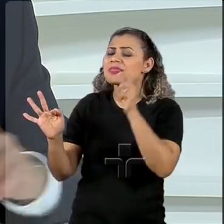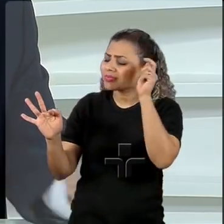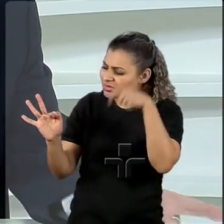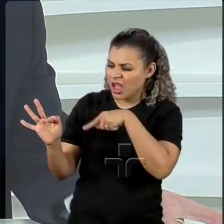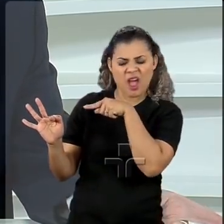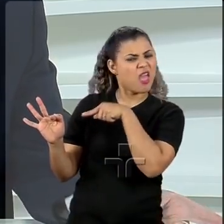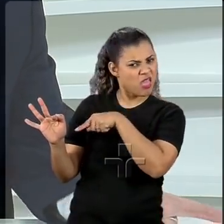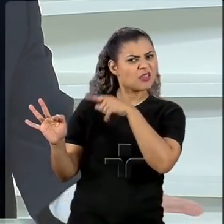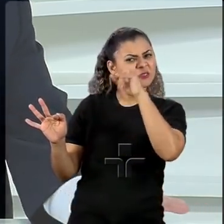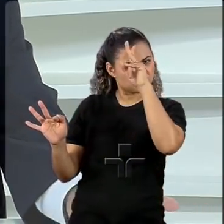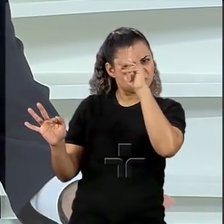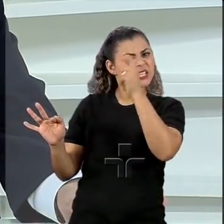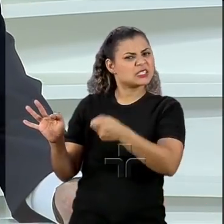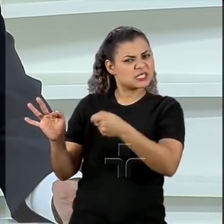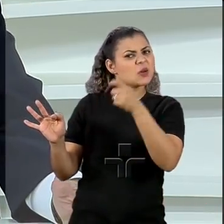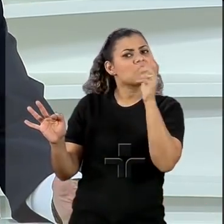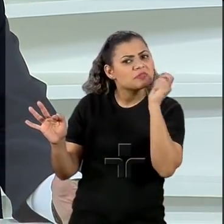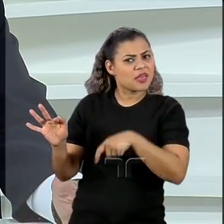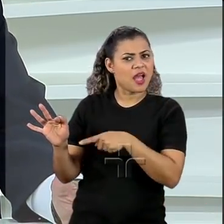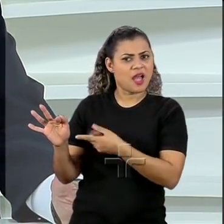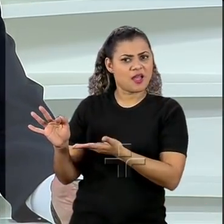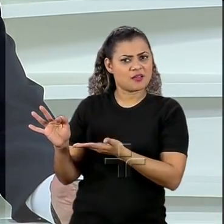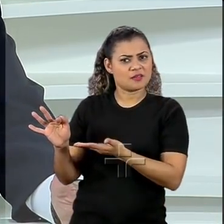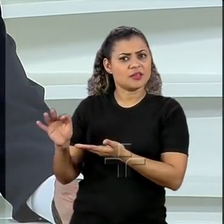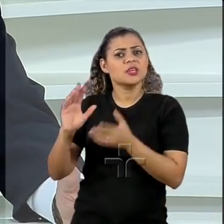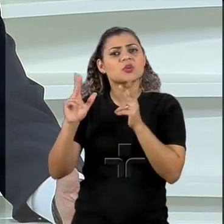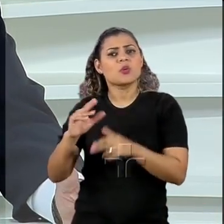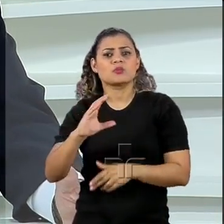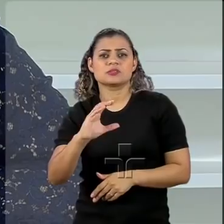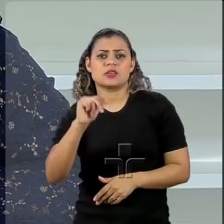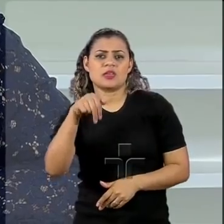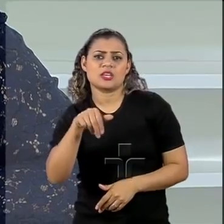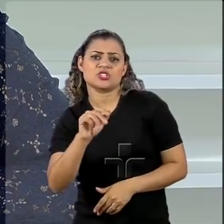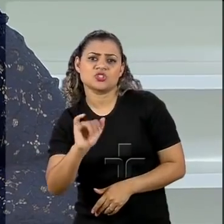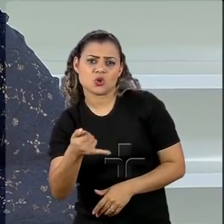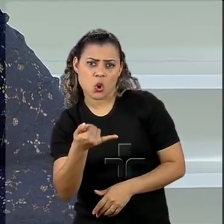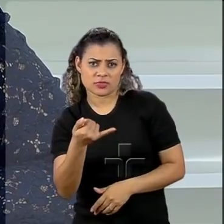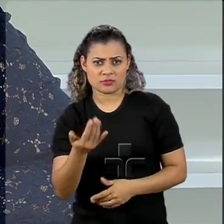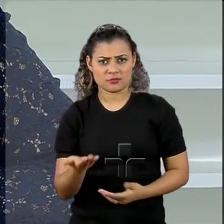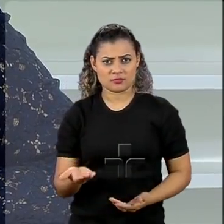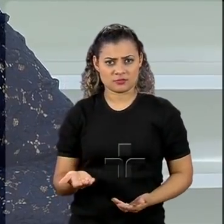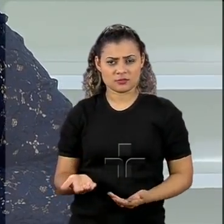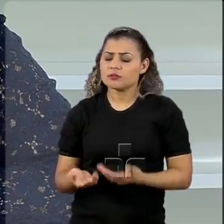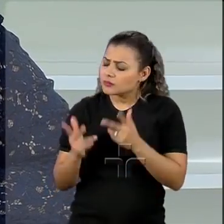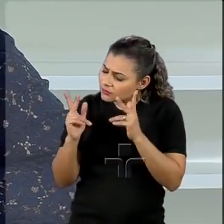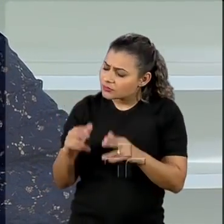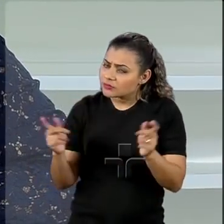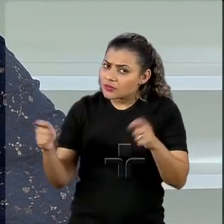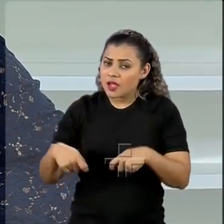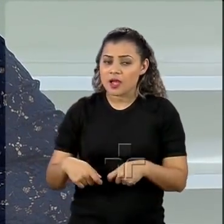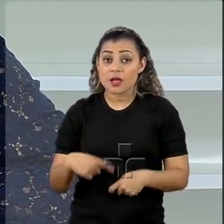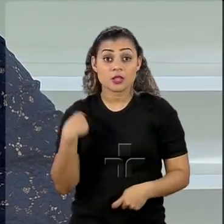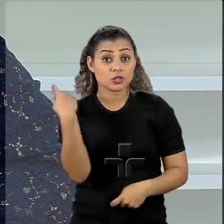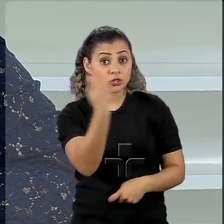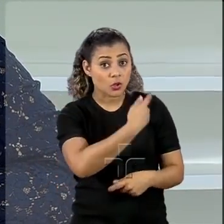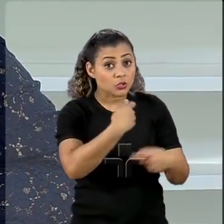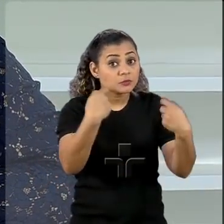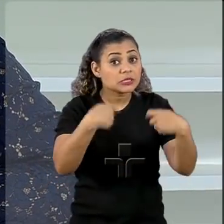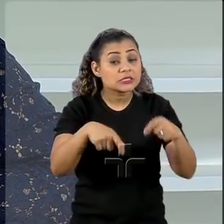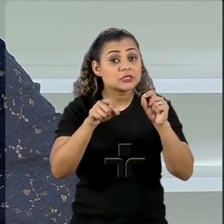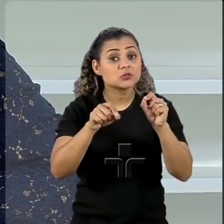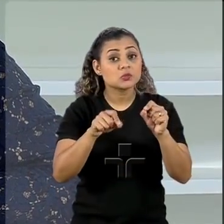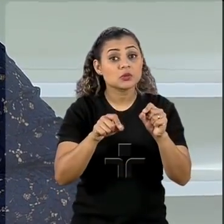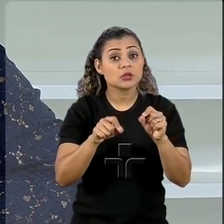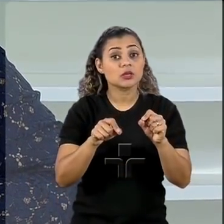fazer isso, principalmente o CNJ, não é, ministra? CNJ. Aliás, vamos fazer justiça ao